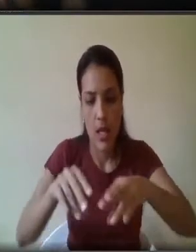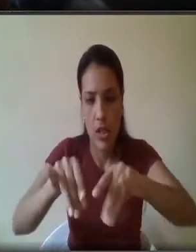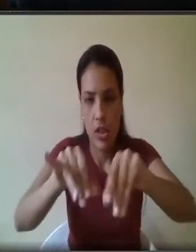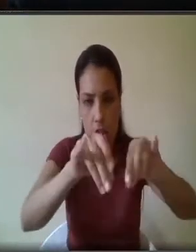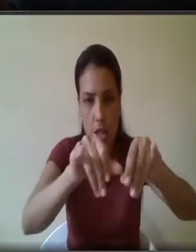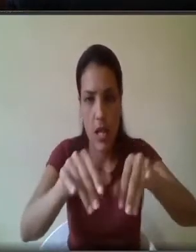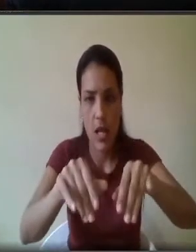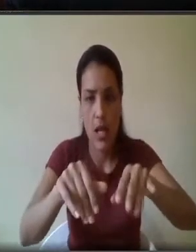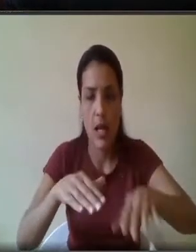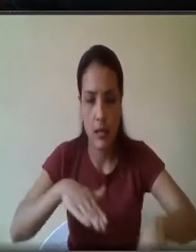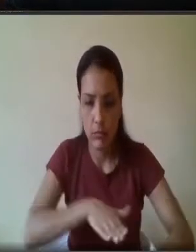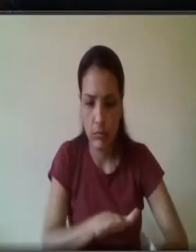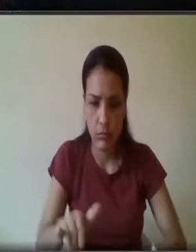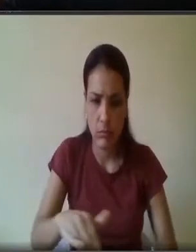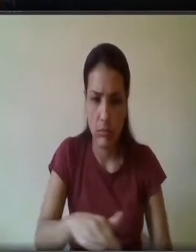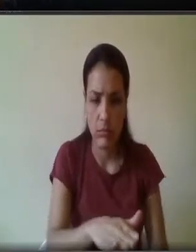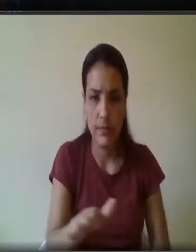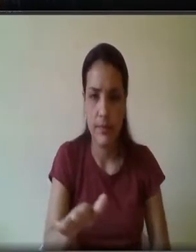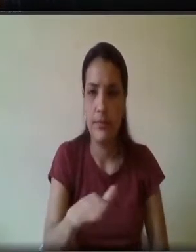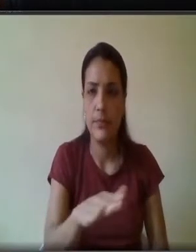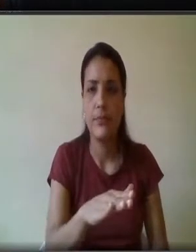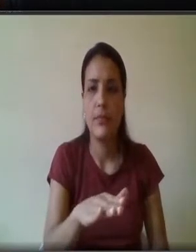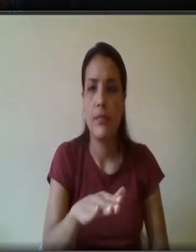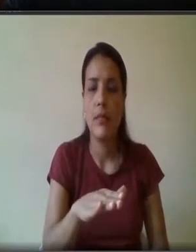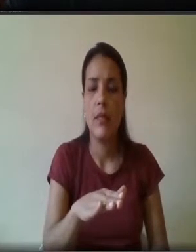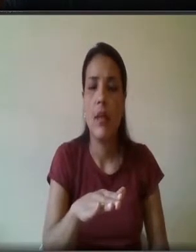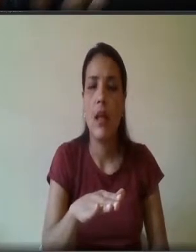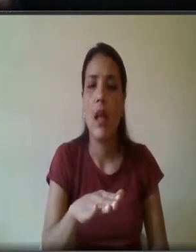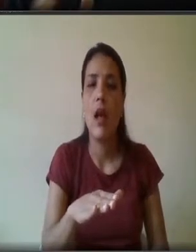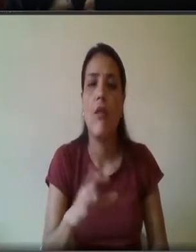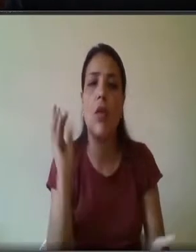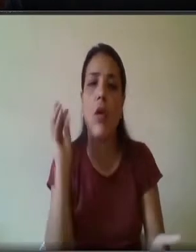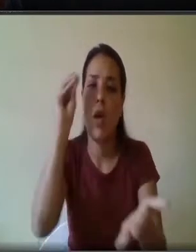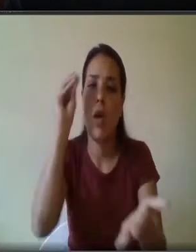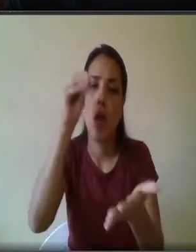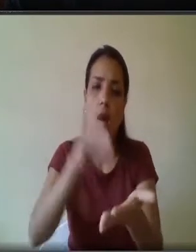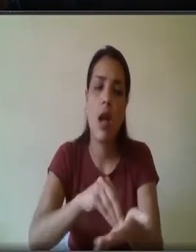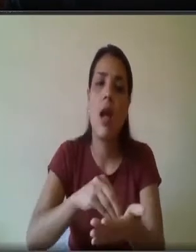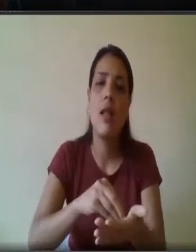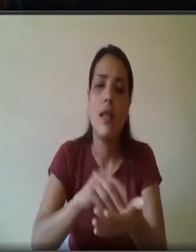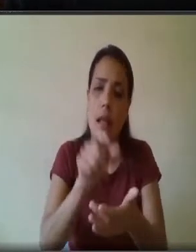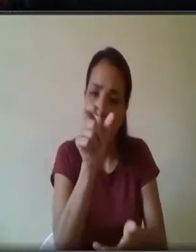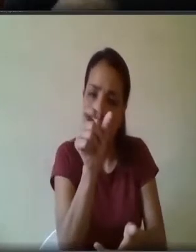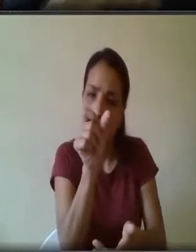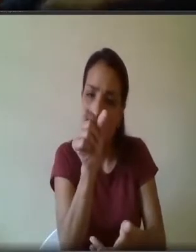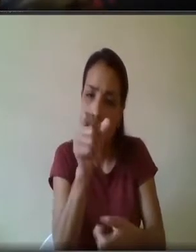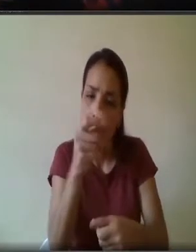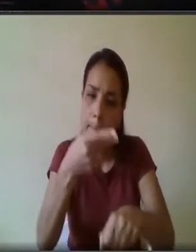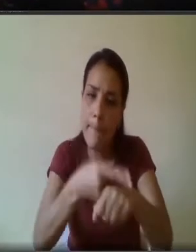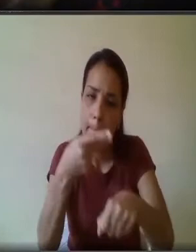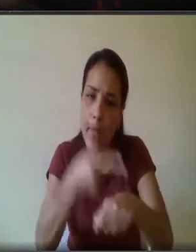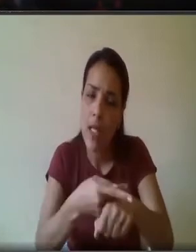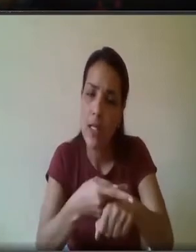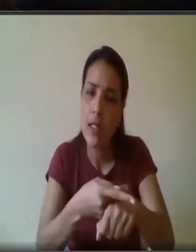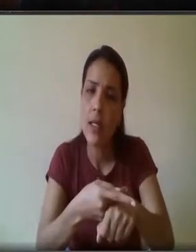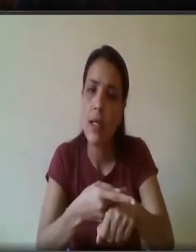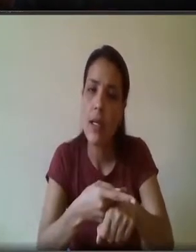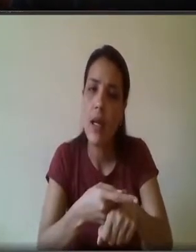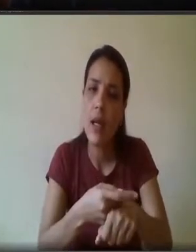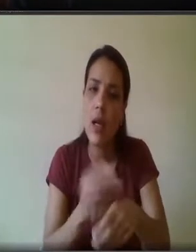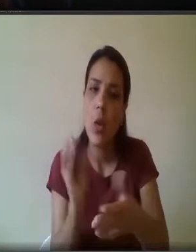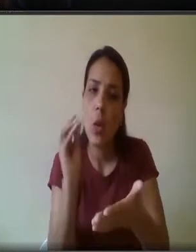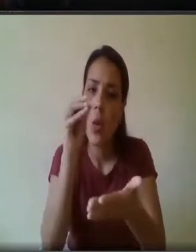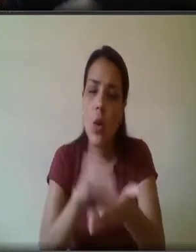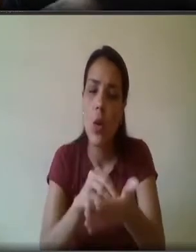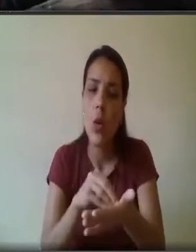percebeu que onde você pissarra não nasce mais nada? Porque os cátions ácidos do solo não deixam crescer